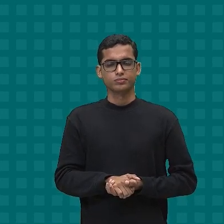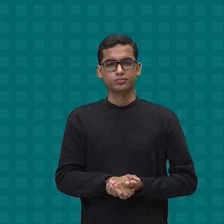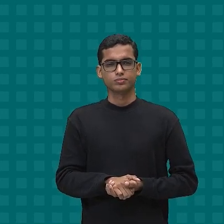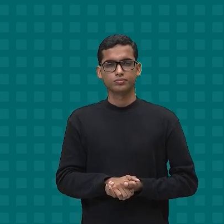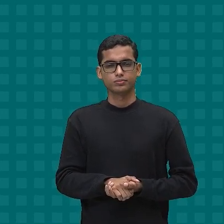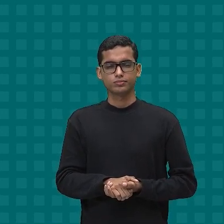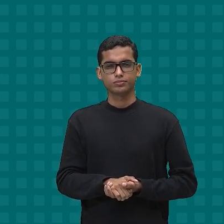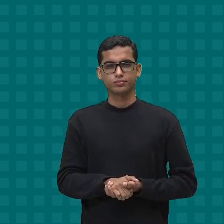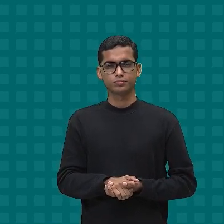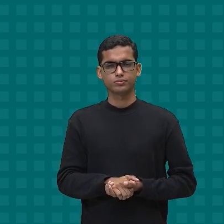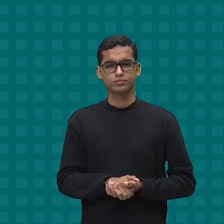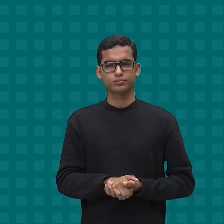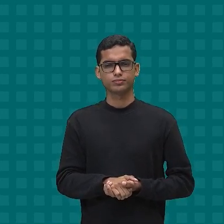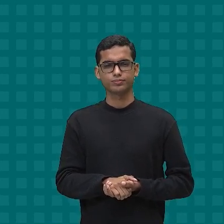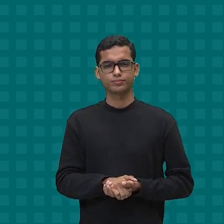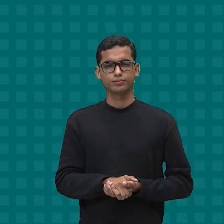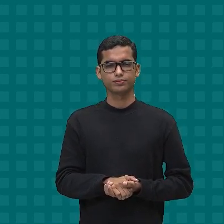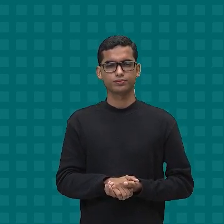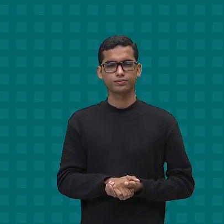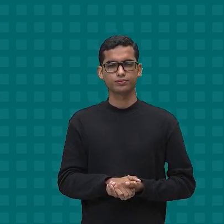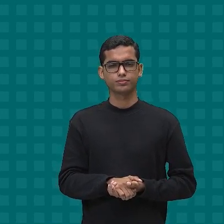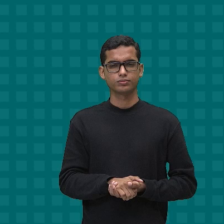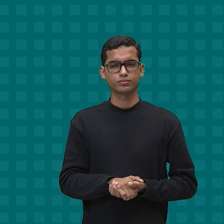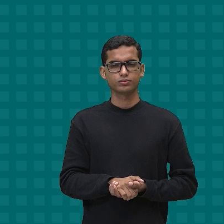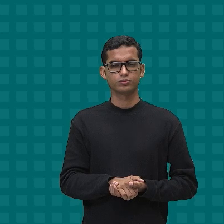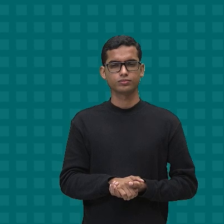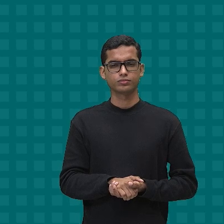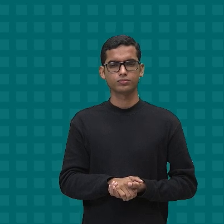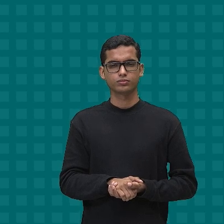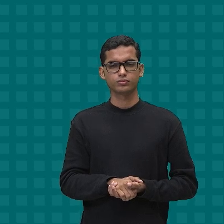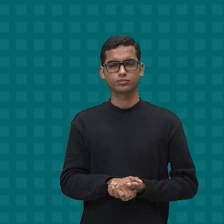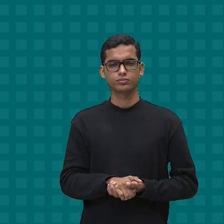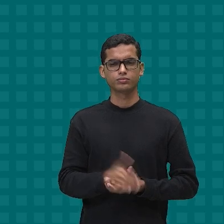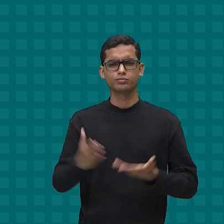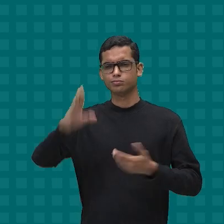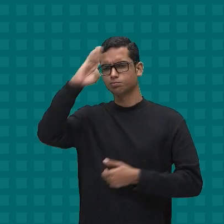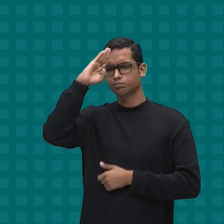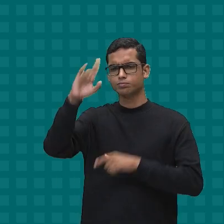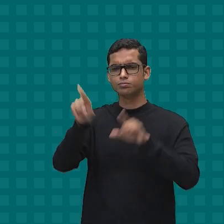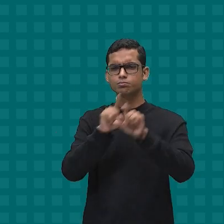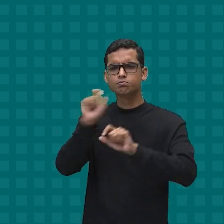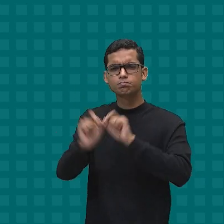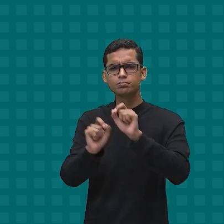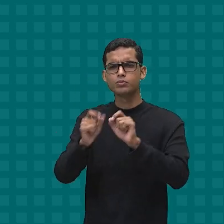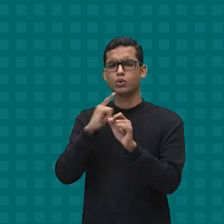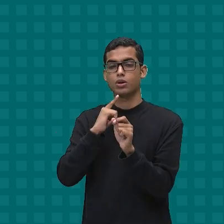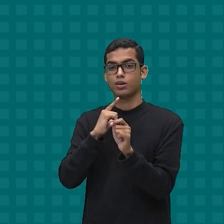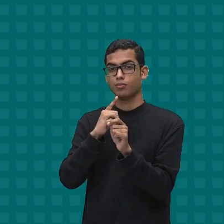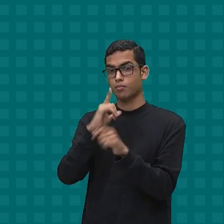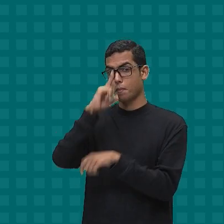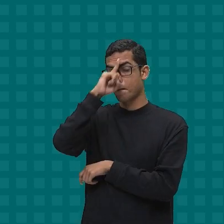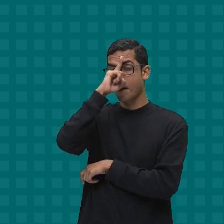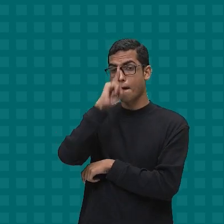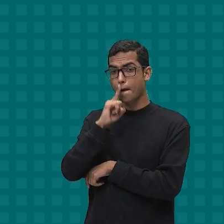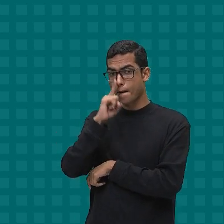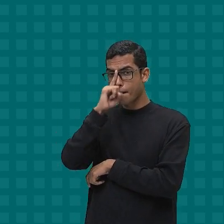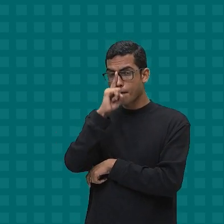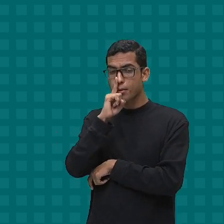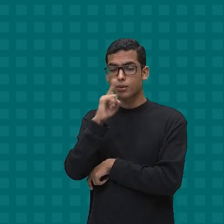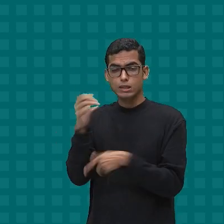E aí a gente vê que o grande vilão, né, da emissão